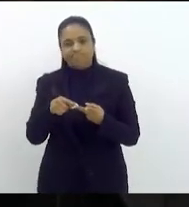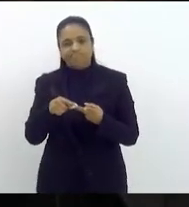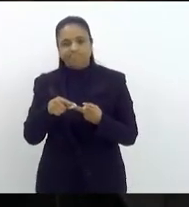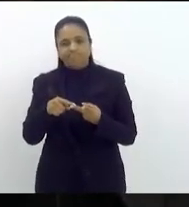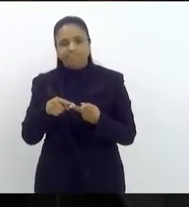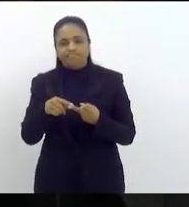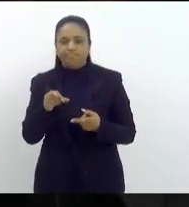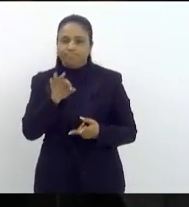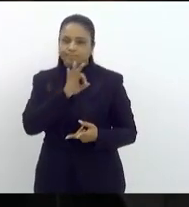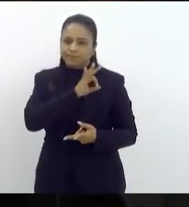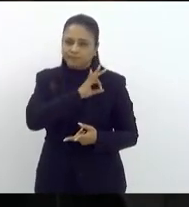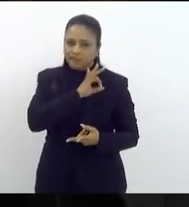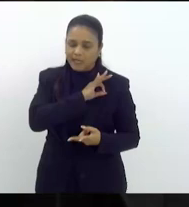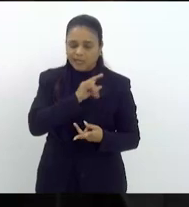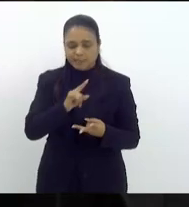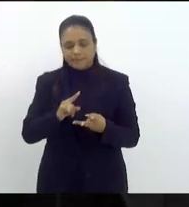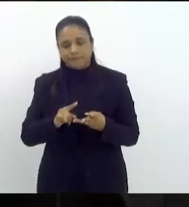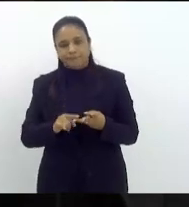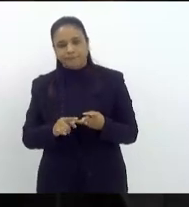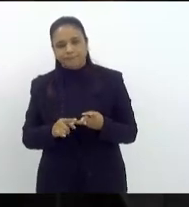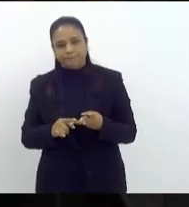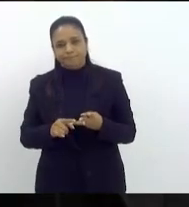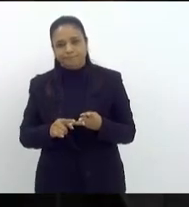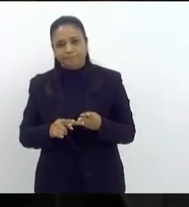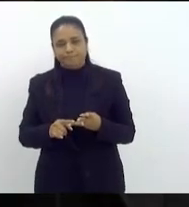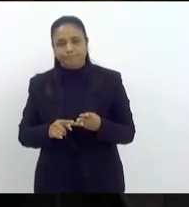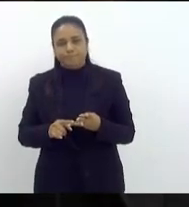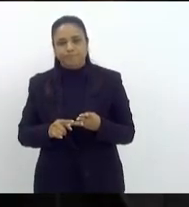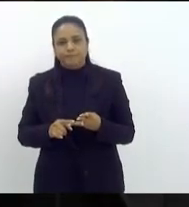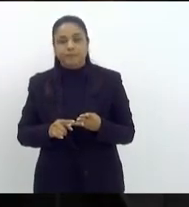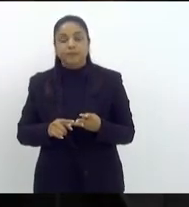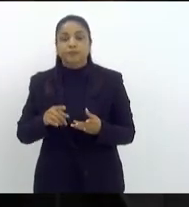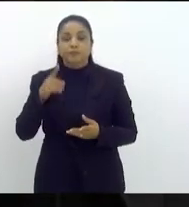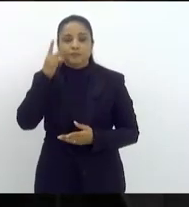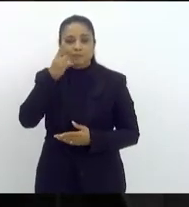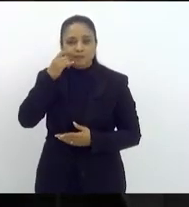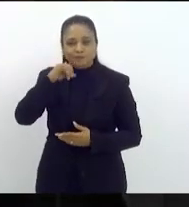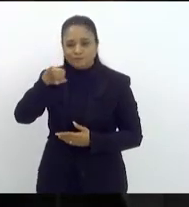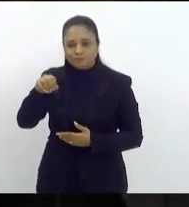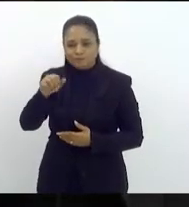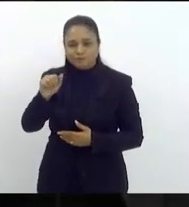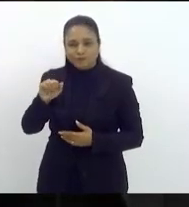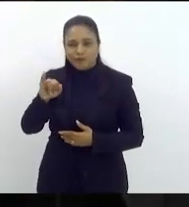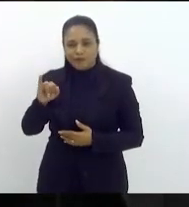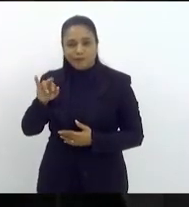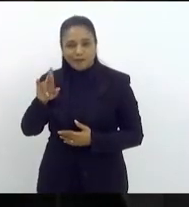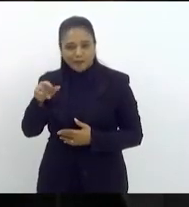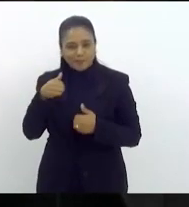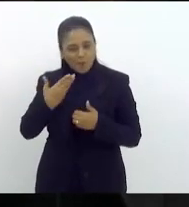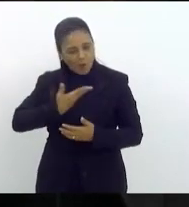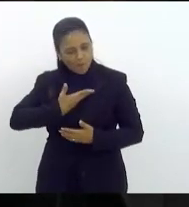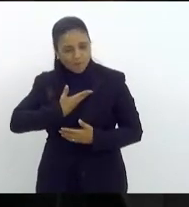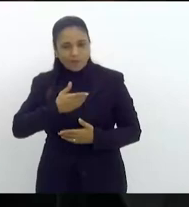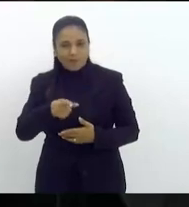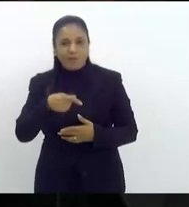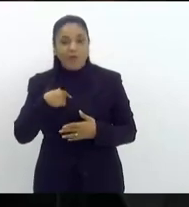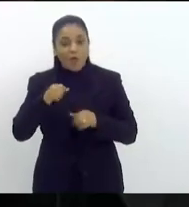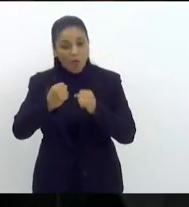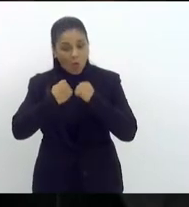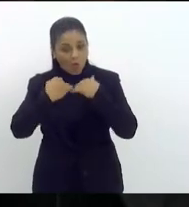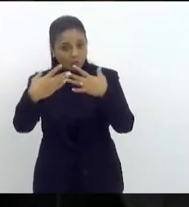policiais inclusive Deputado Jari meu companheiro ecossocialista nós fizemos